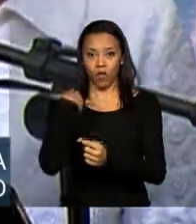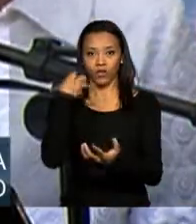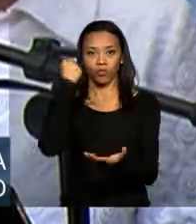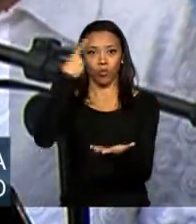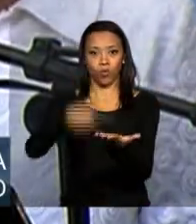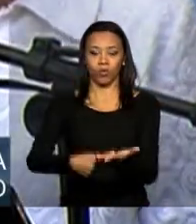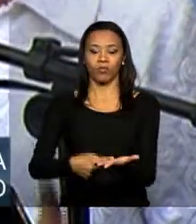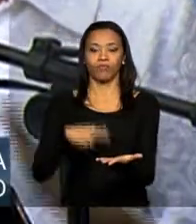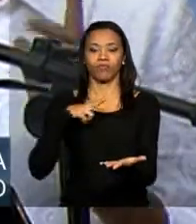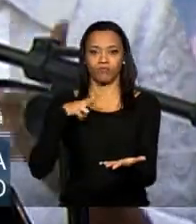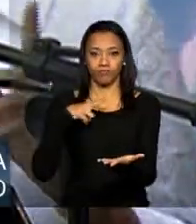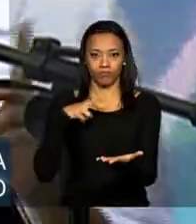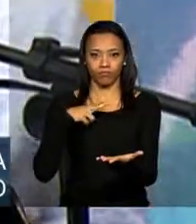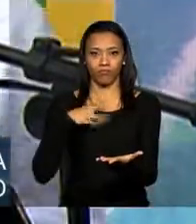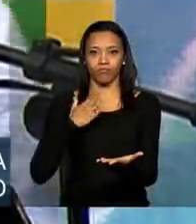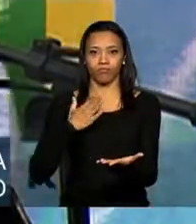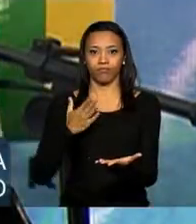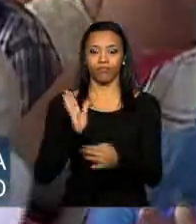hoje